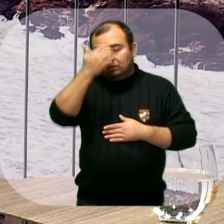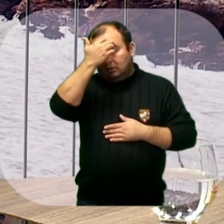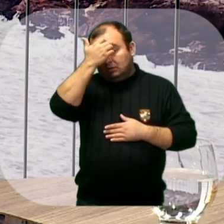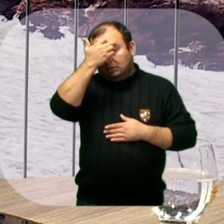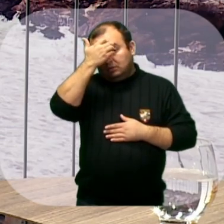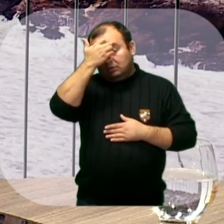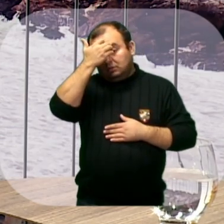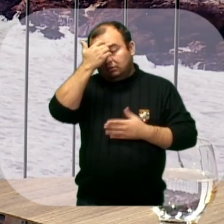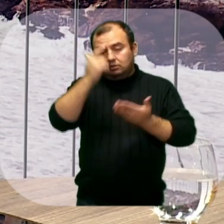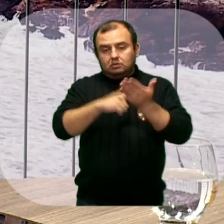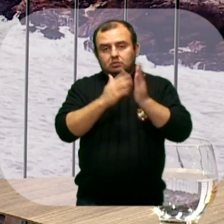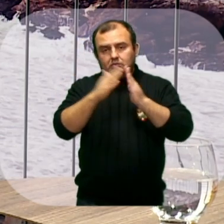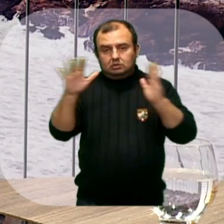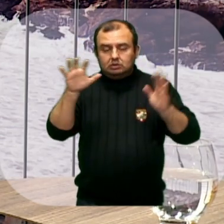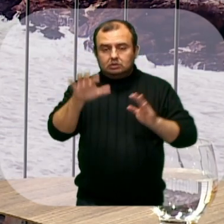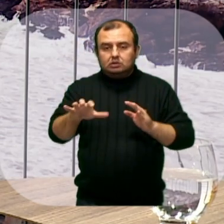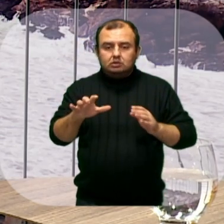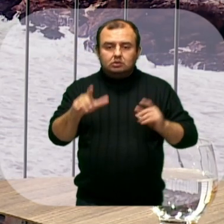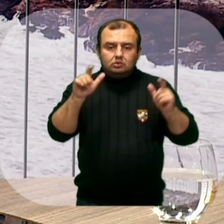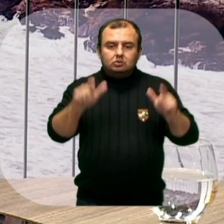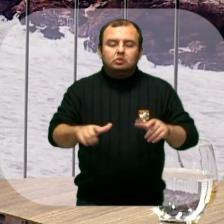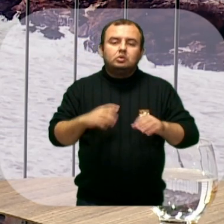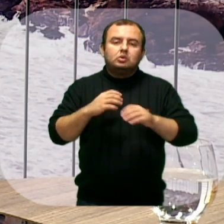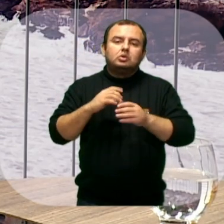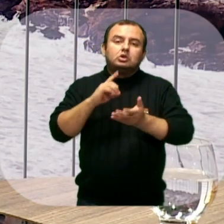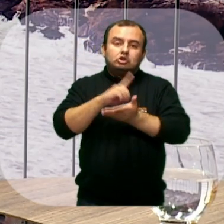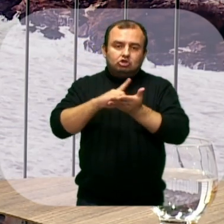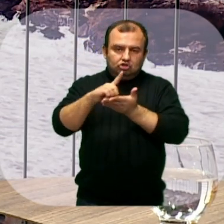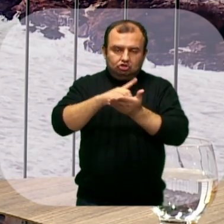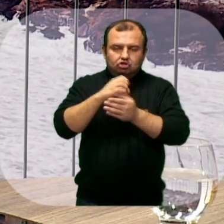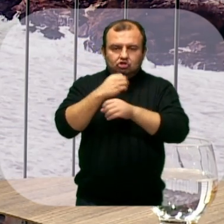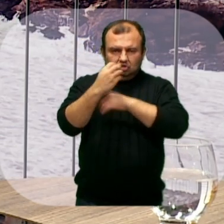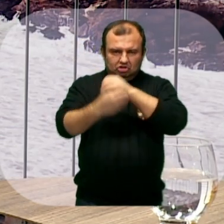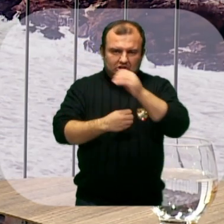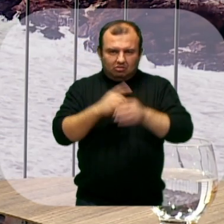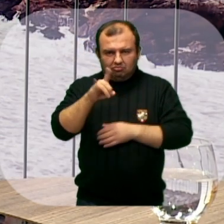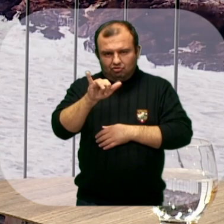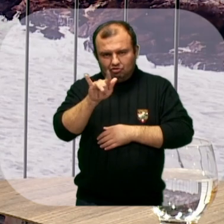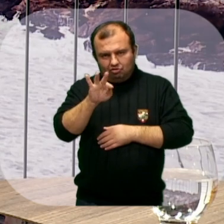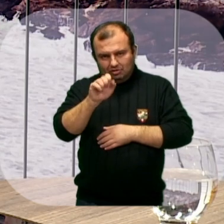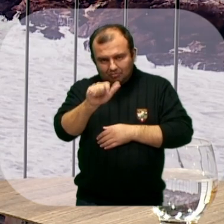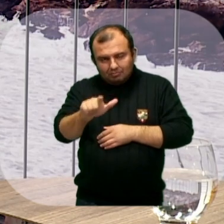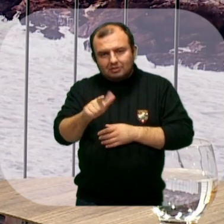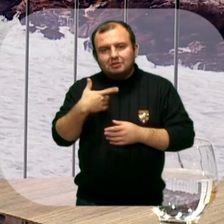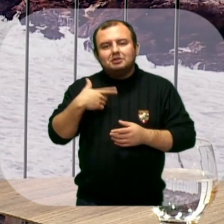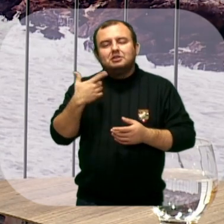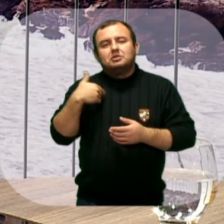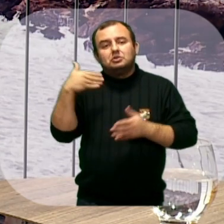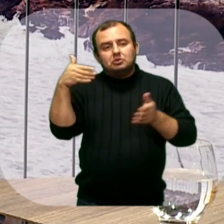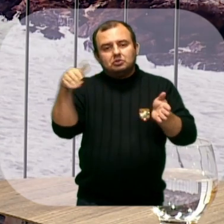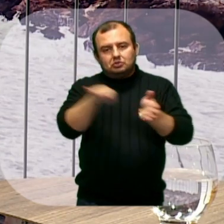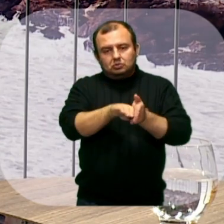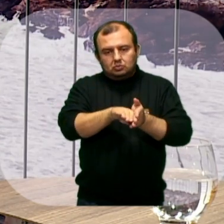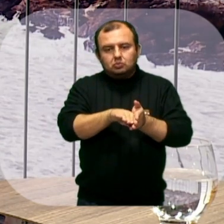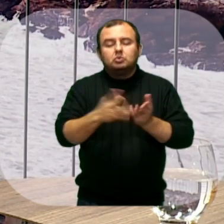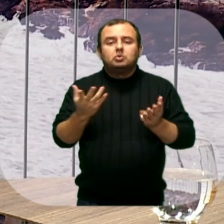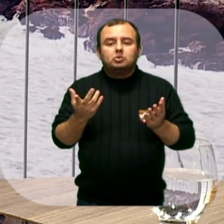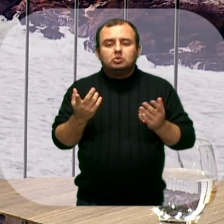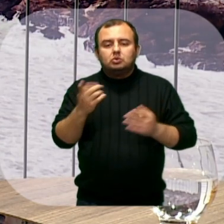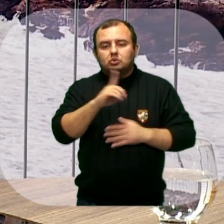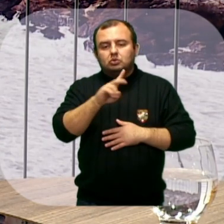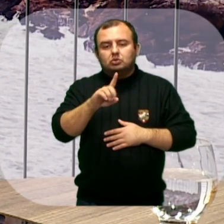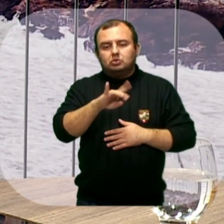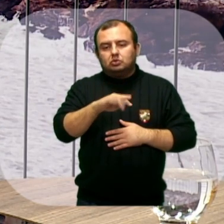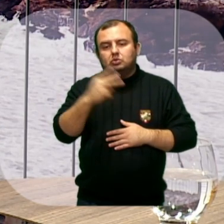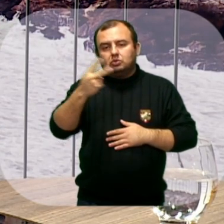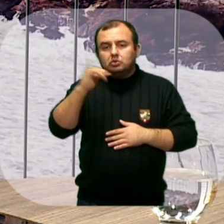Na biblioteca em si, nós temos o espaço digital, mas para atrair as pessoas, quando nós chegamos, no dia 2